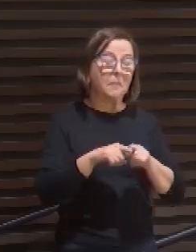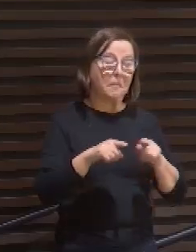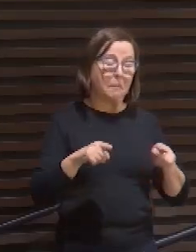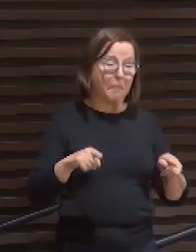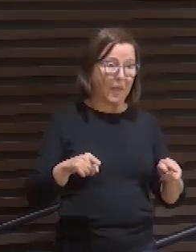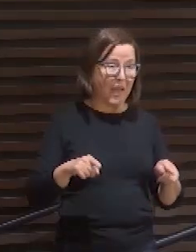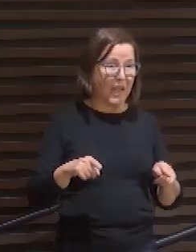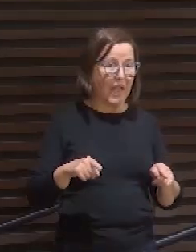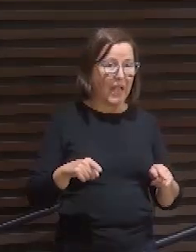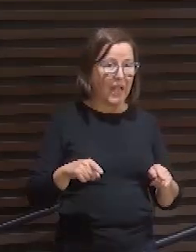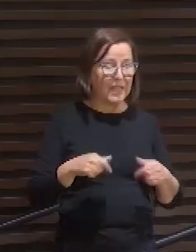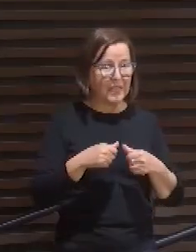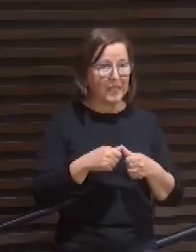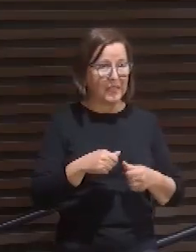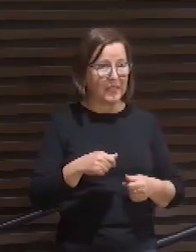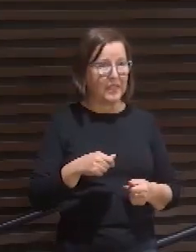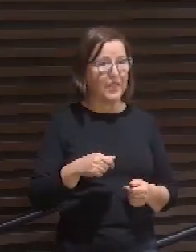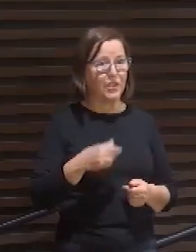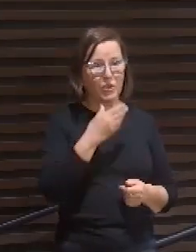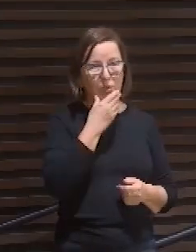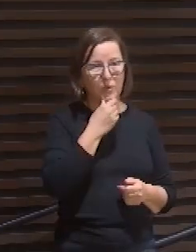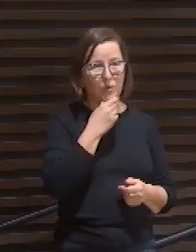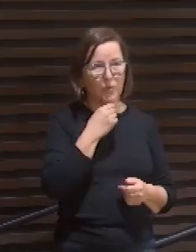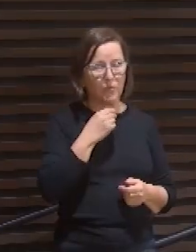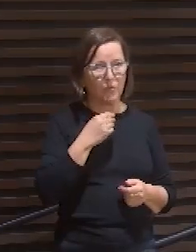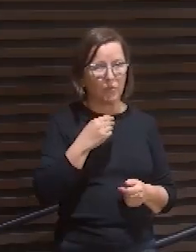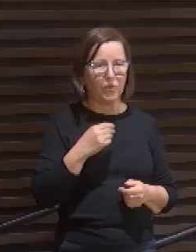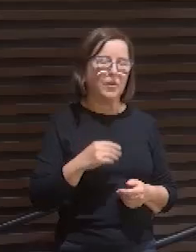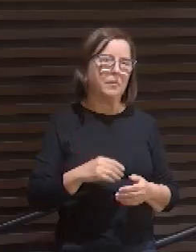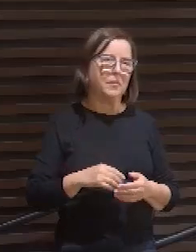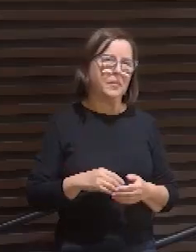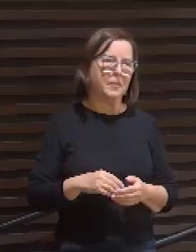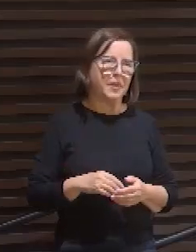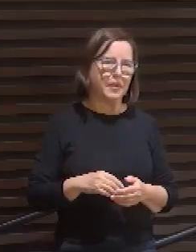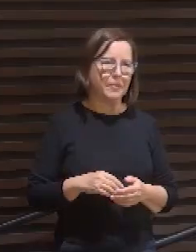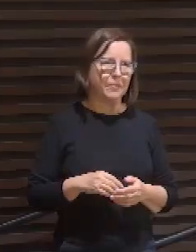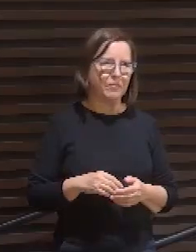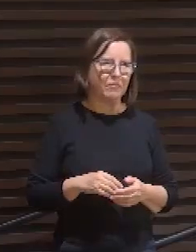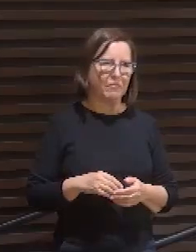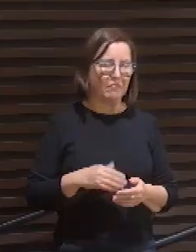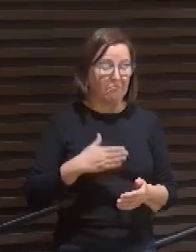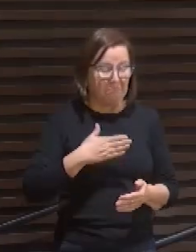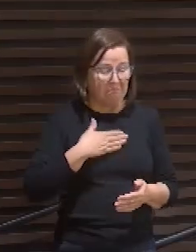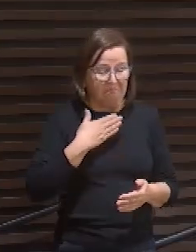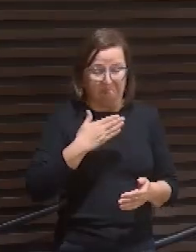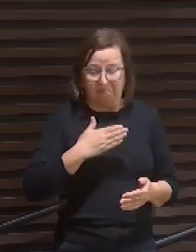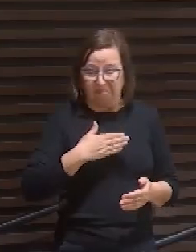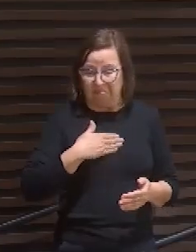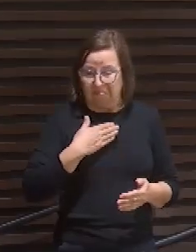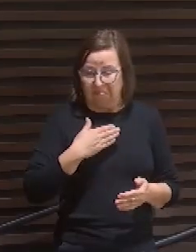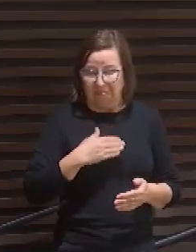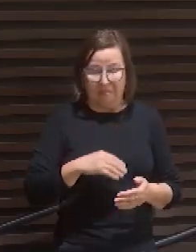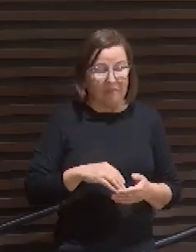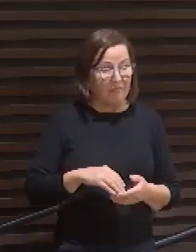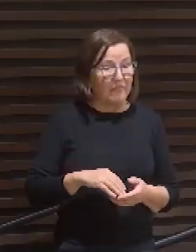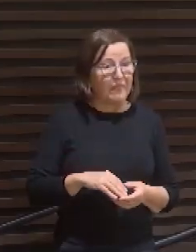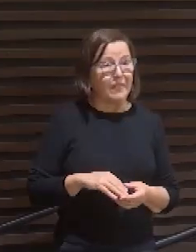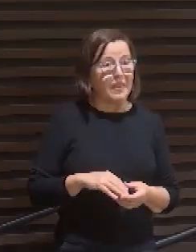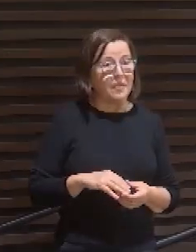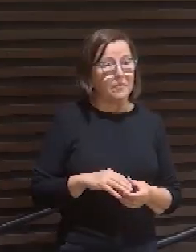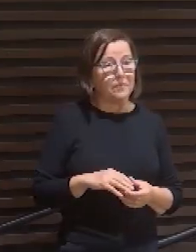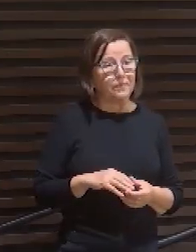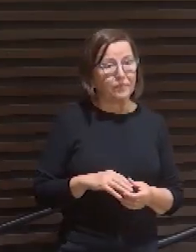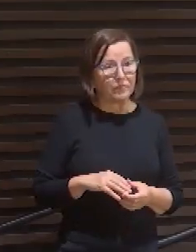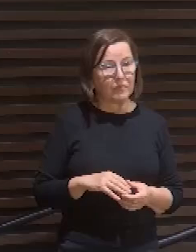ele muito sensível, as pessoas sensíveis, eles se impressionam bem mais facilmente, e